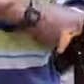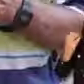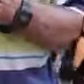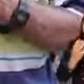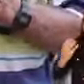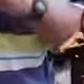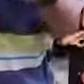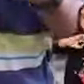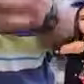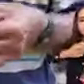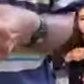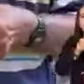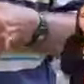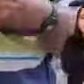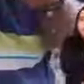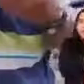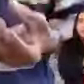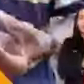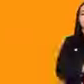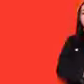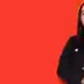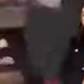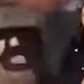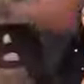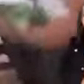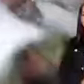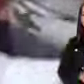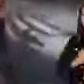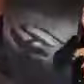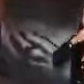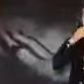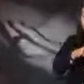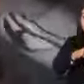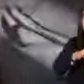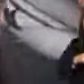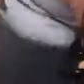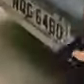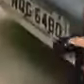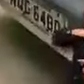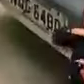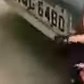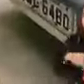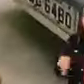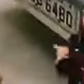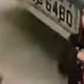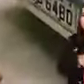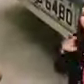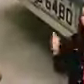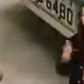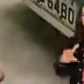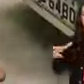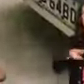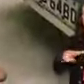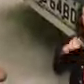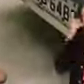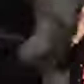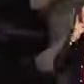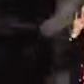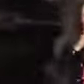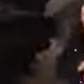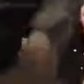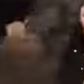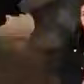mandioca, milho, feijão, fava. A solicitação de sementes faz parte das prioridades do mandato de